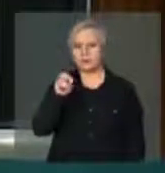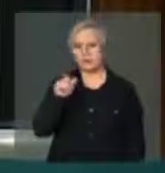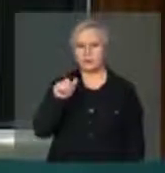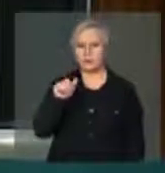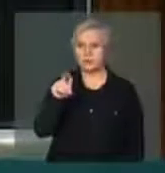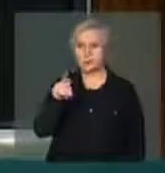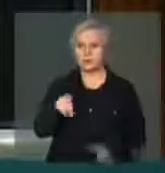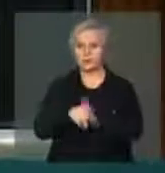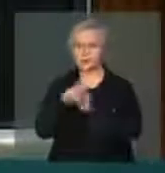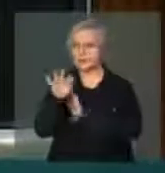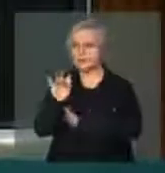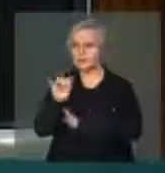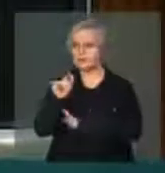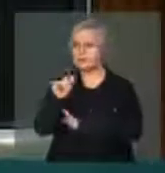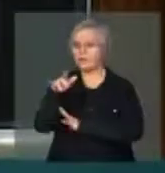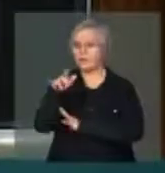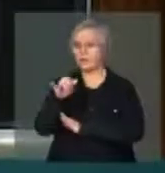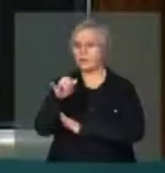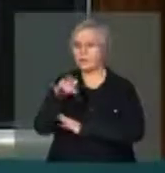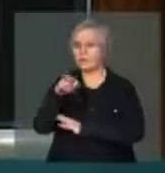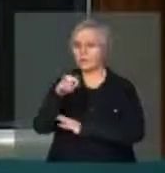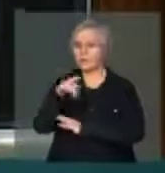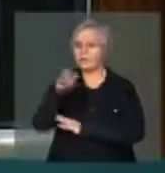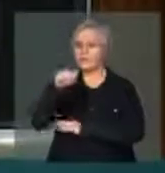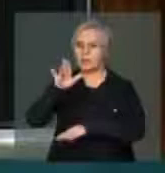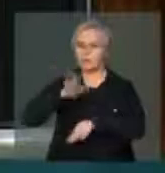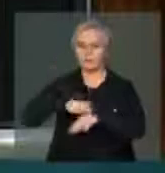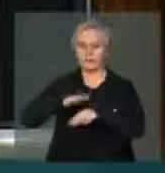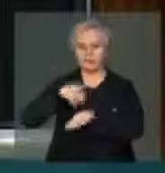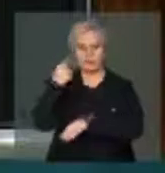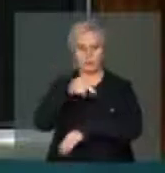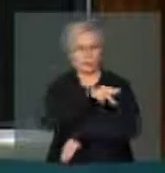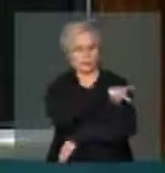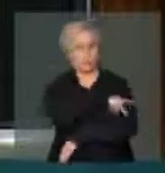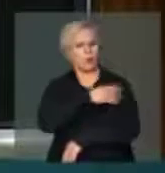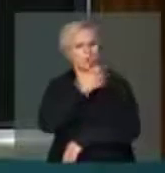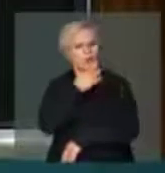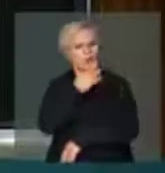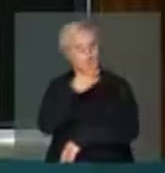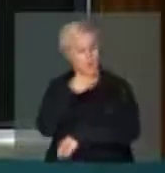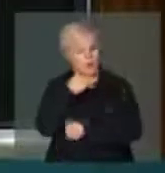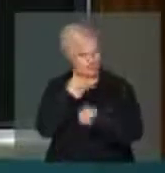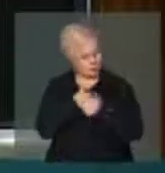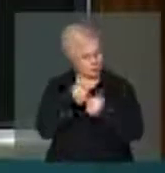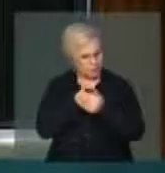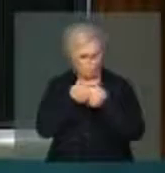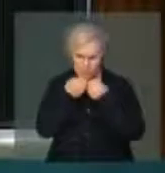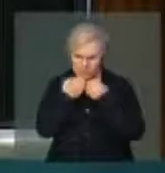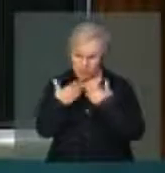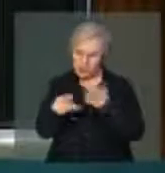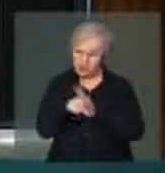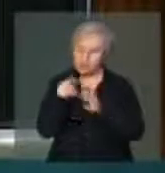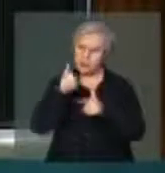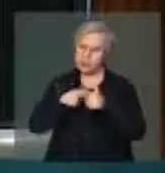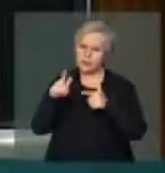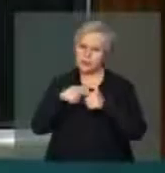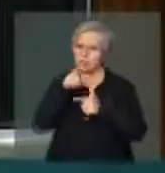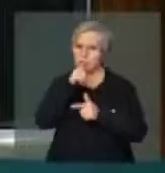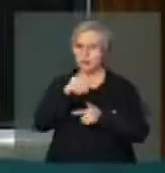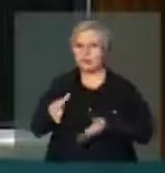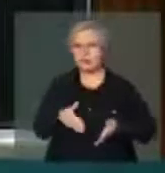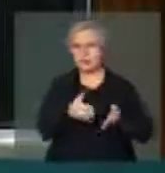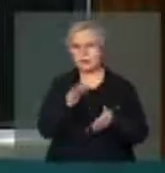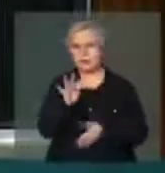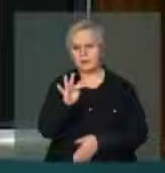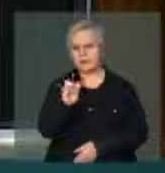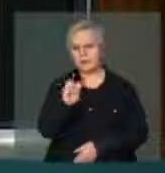Felipe Mendes, que é lá do Piauí, que conhece de perto esse problema do Rio São Francisco, eu